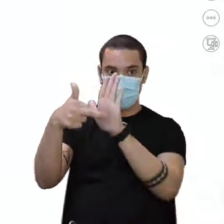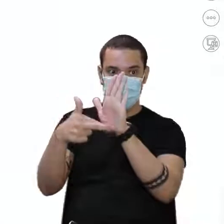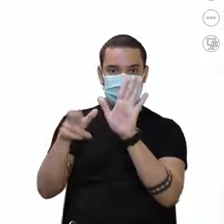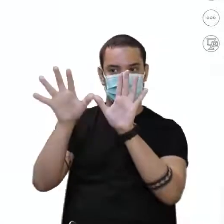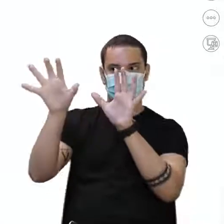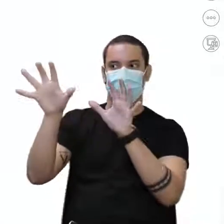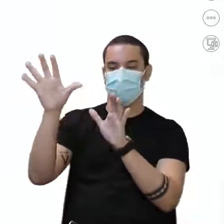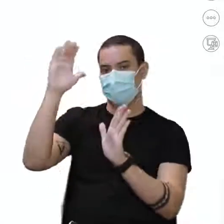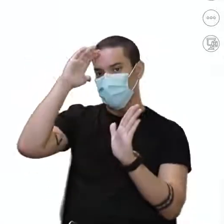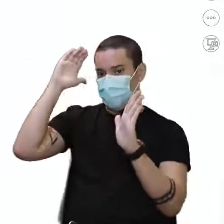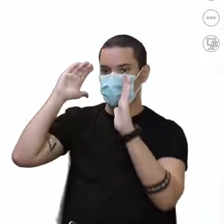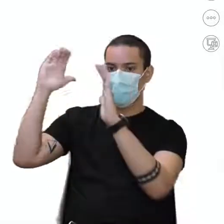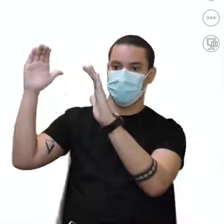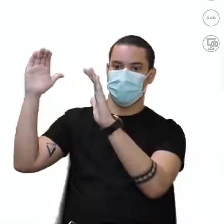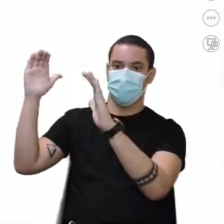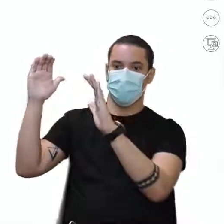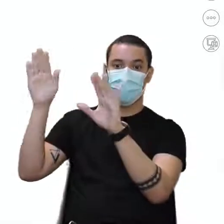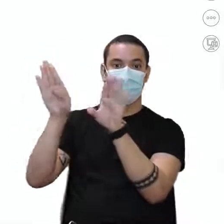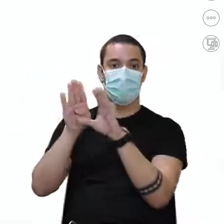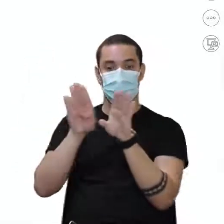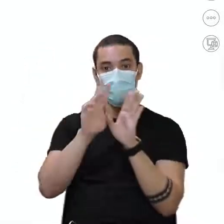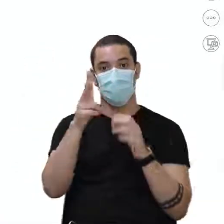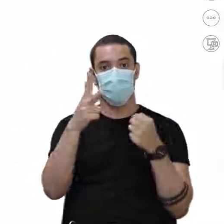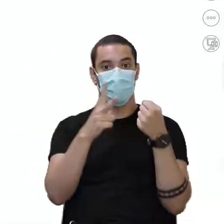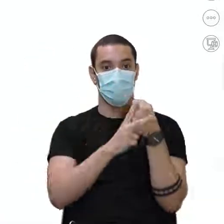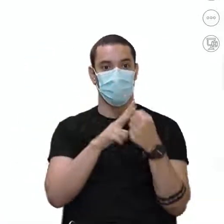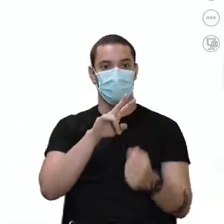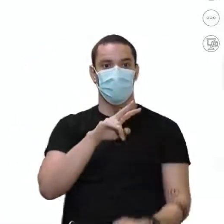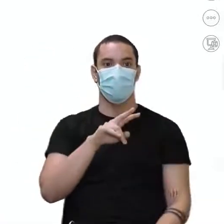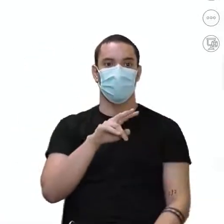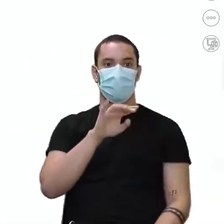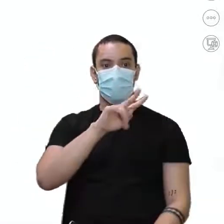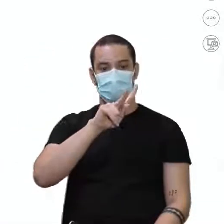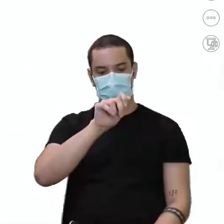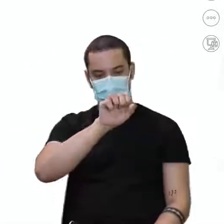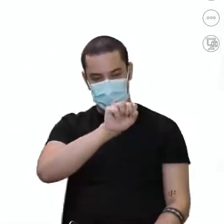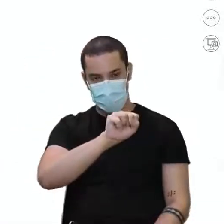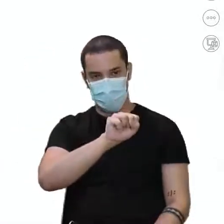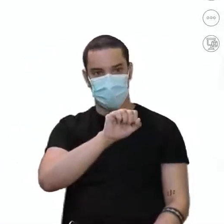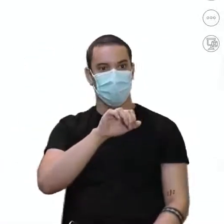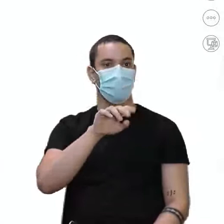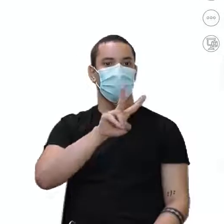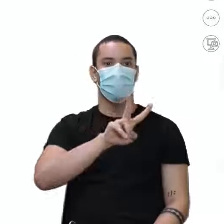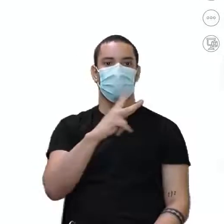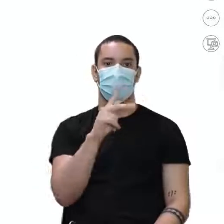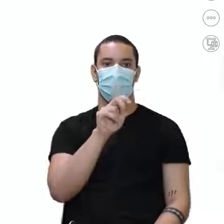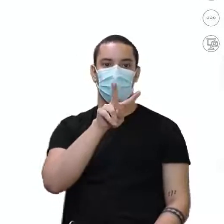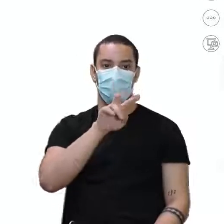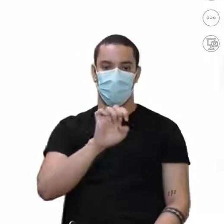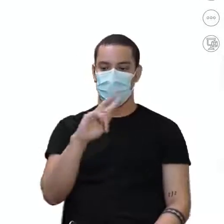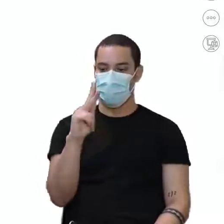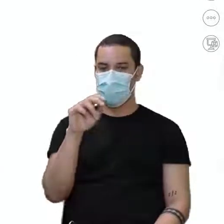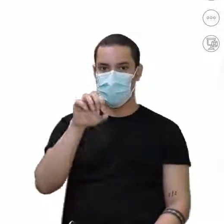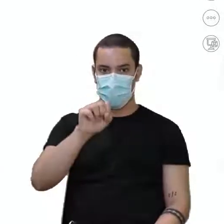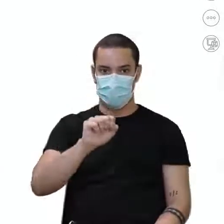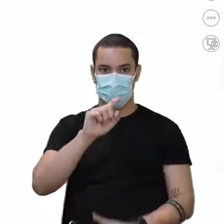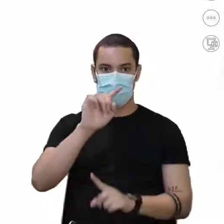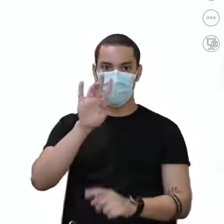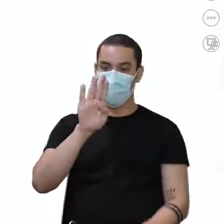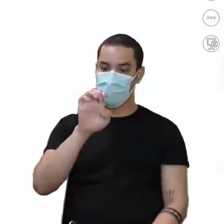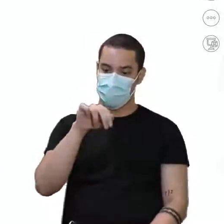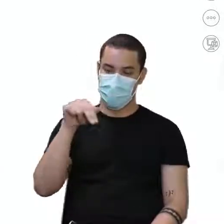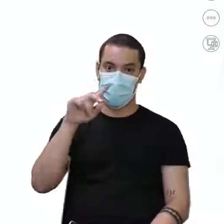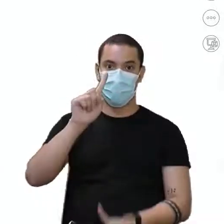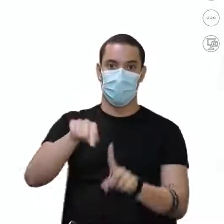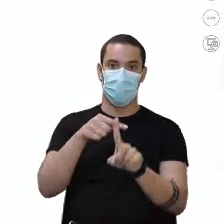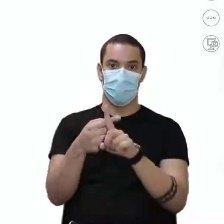has, o been e um verbo com ing no final, tá? Aí eu vou só lembrar uma coisa para vocês,